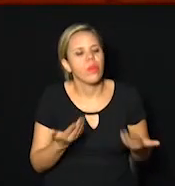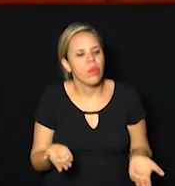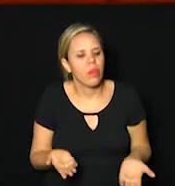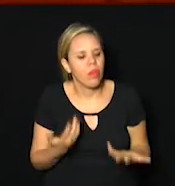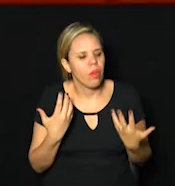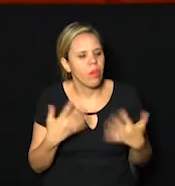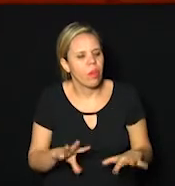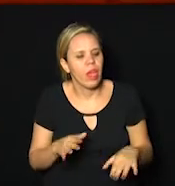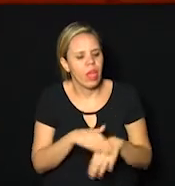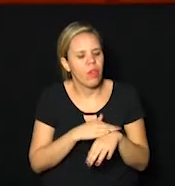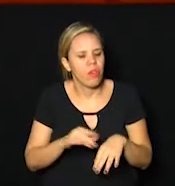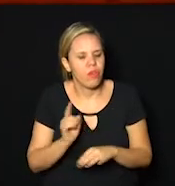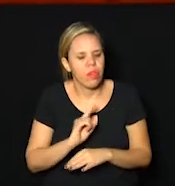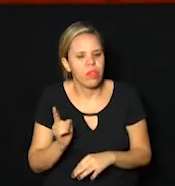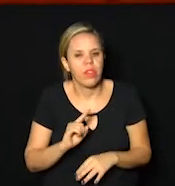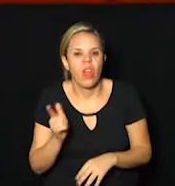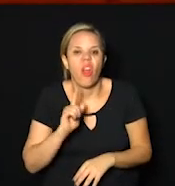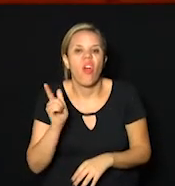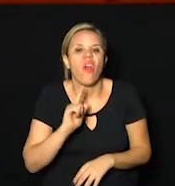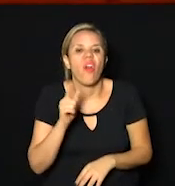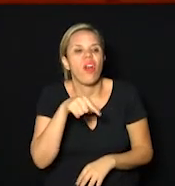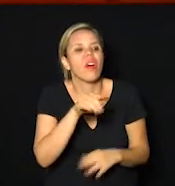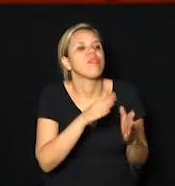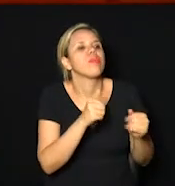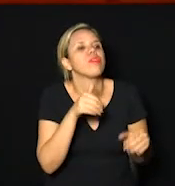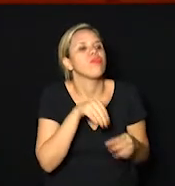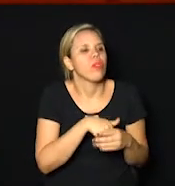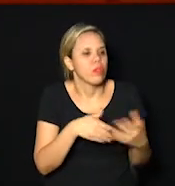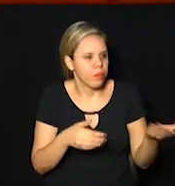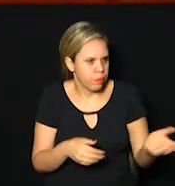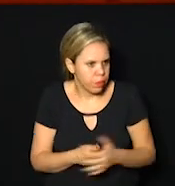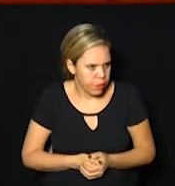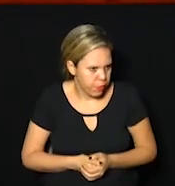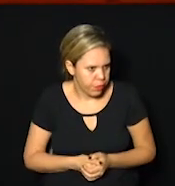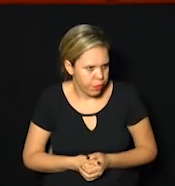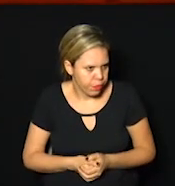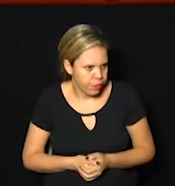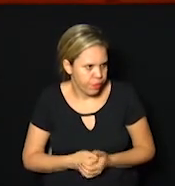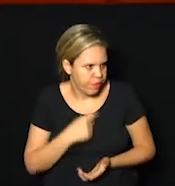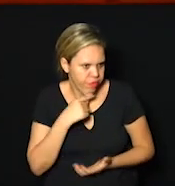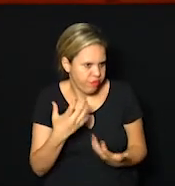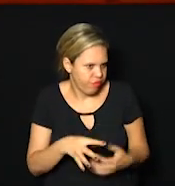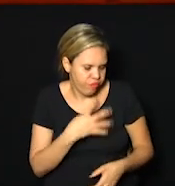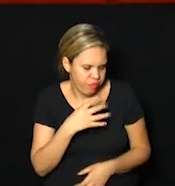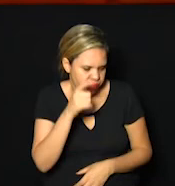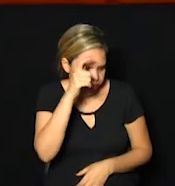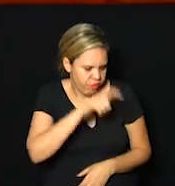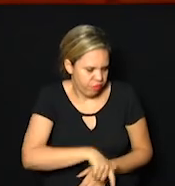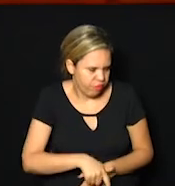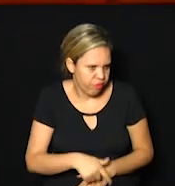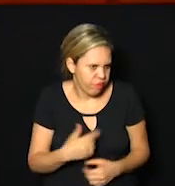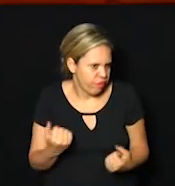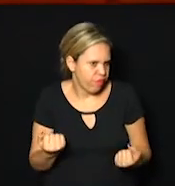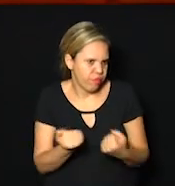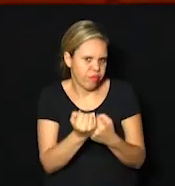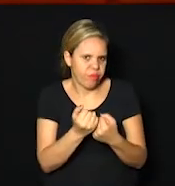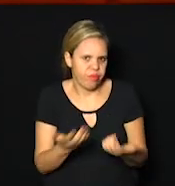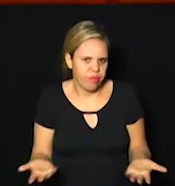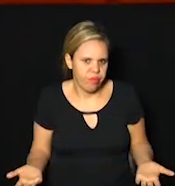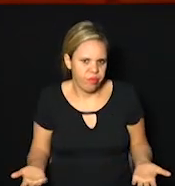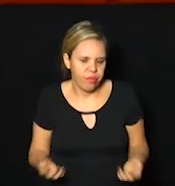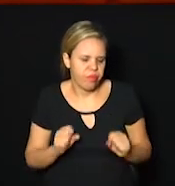querem conversar. Mas é claro, para que você vai pedir voto? Você vai pedir voto porque ninguém te conhece, porque ninguém te apoia, porque ninguém